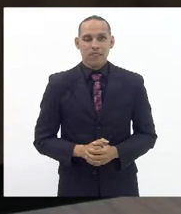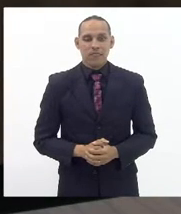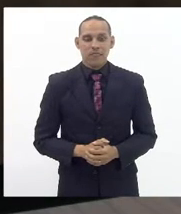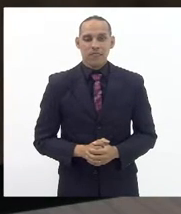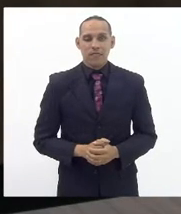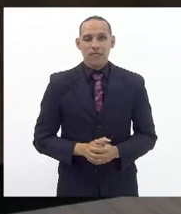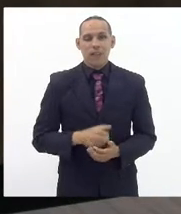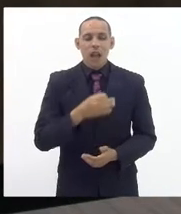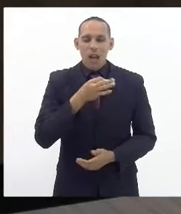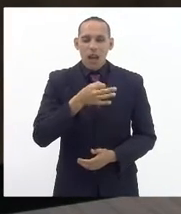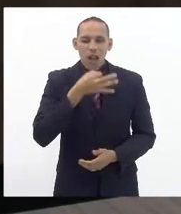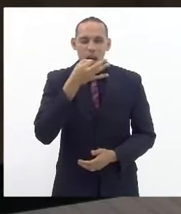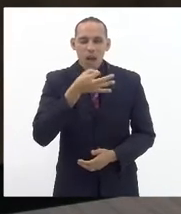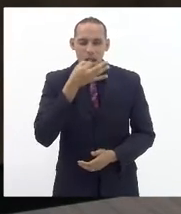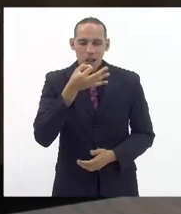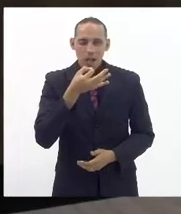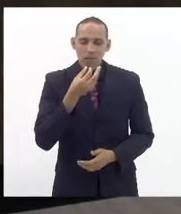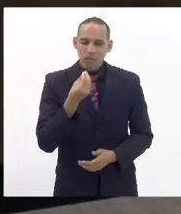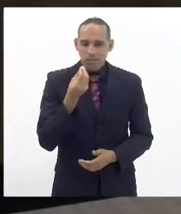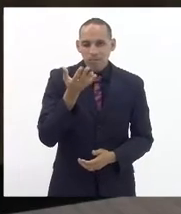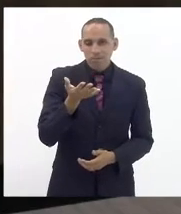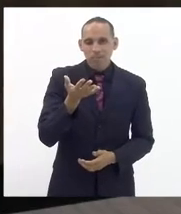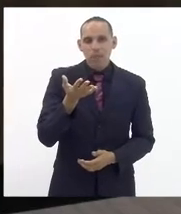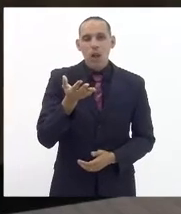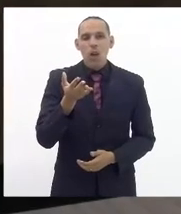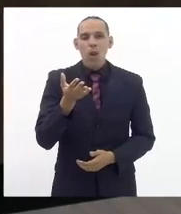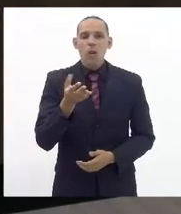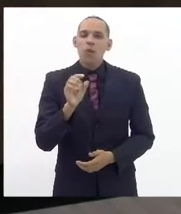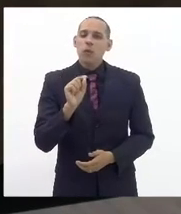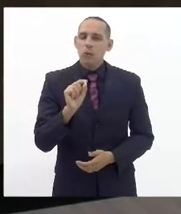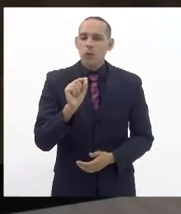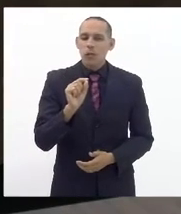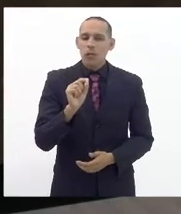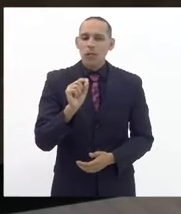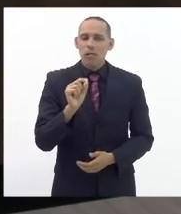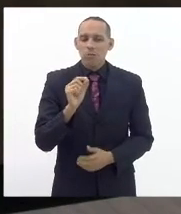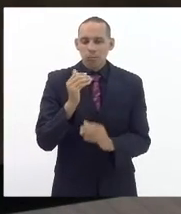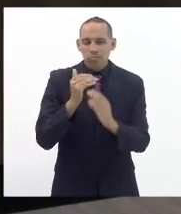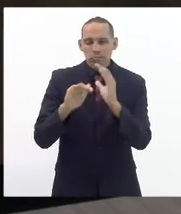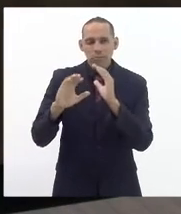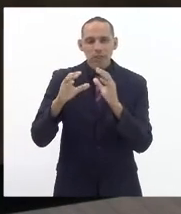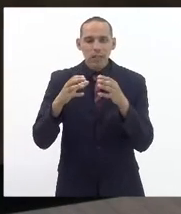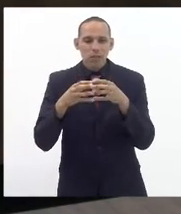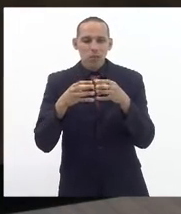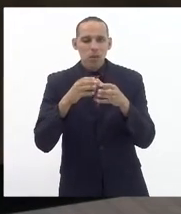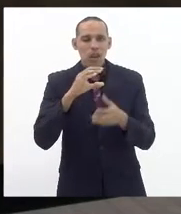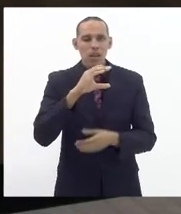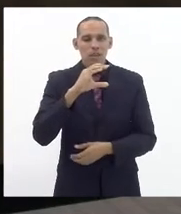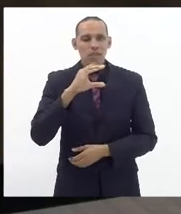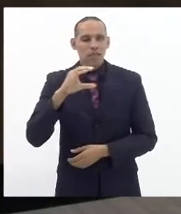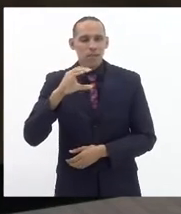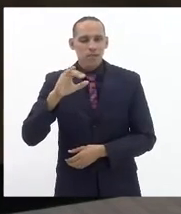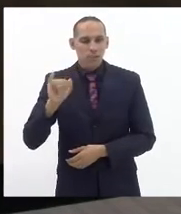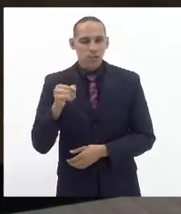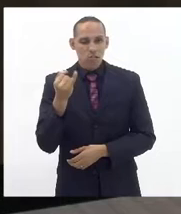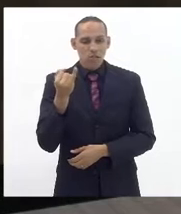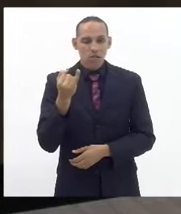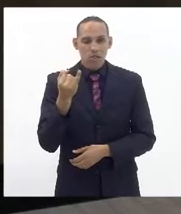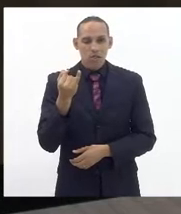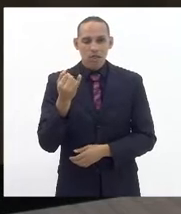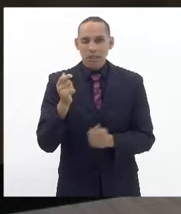parecer que eu queria propor a Vossa Excelência é que a senhora remetesse à CCJ pela